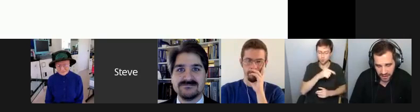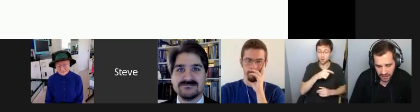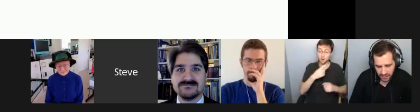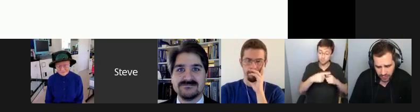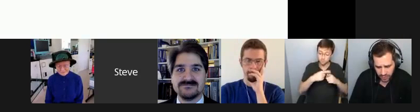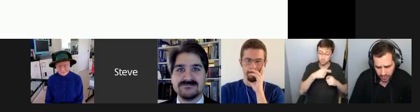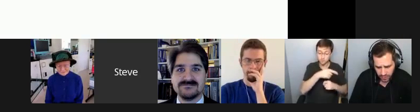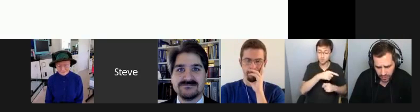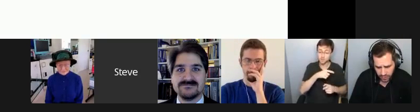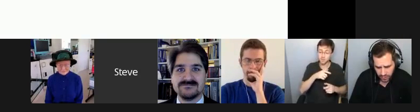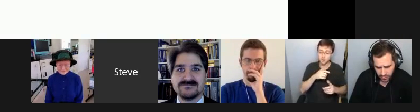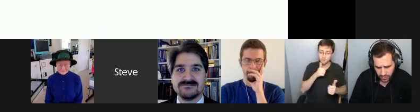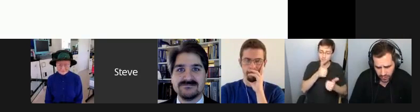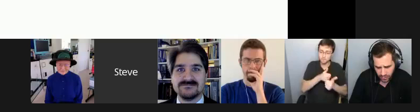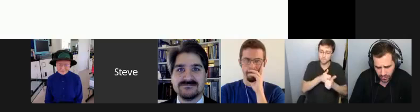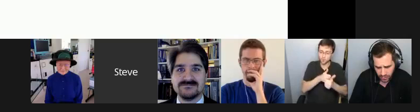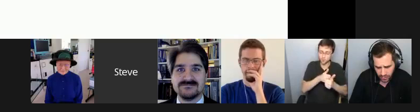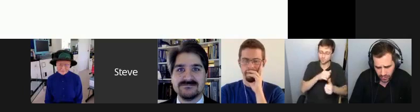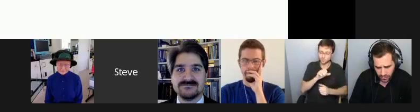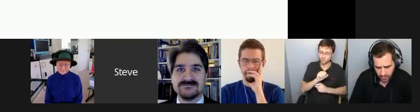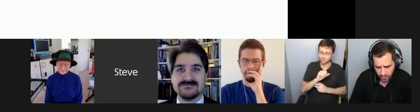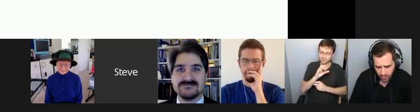chamada Fernando